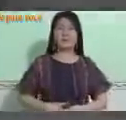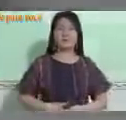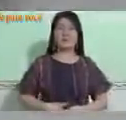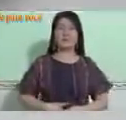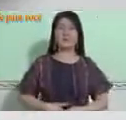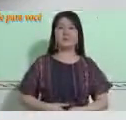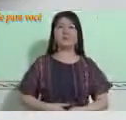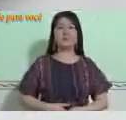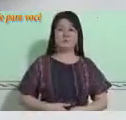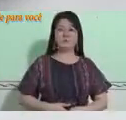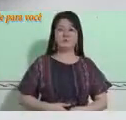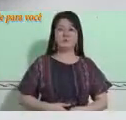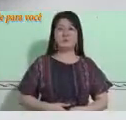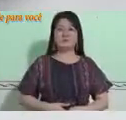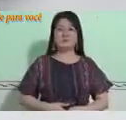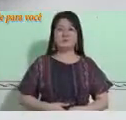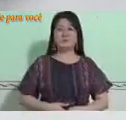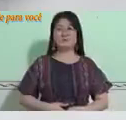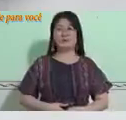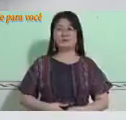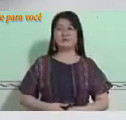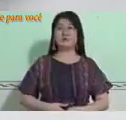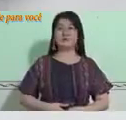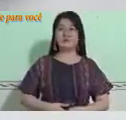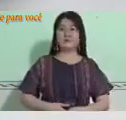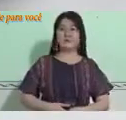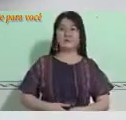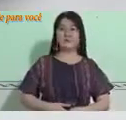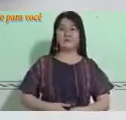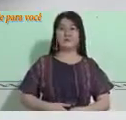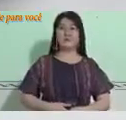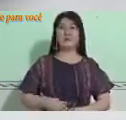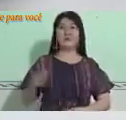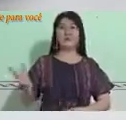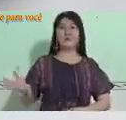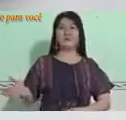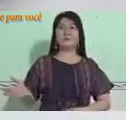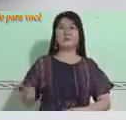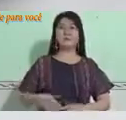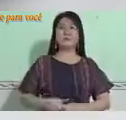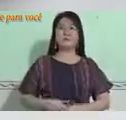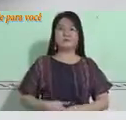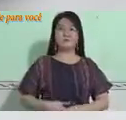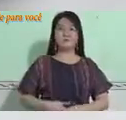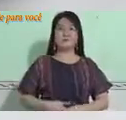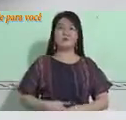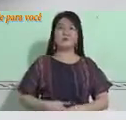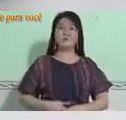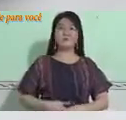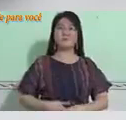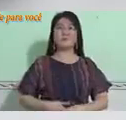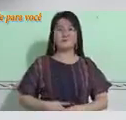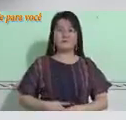Nas pessoas sem diabetes, pode acontecer quando você passa muito tempo sem comer ou depois de ingerir grandes quantidades